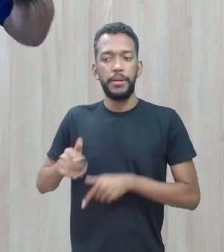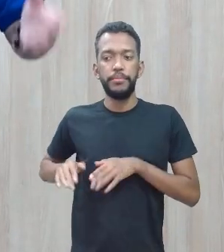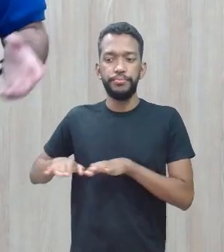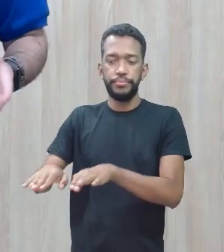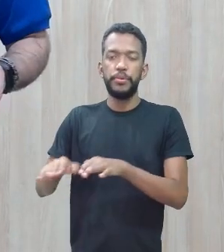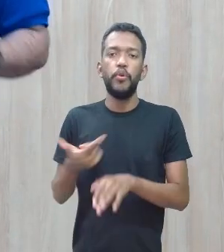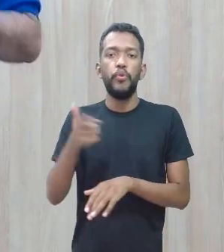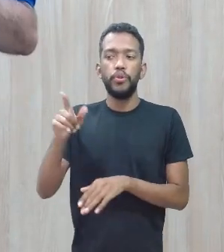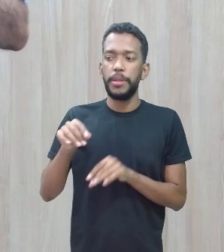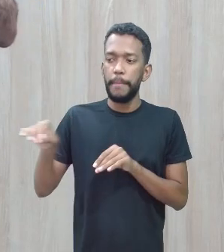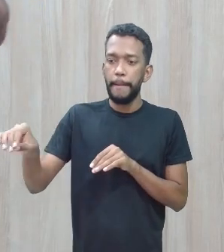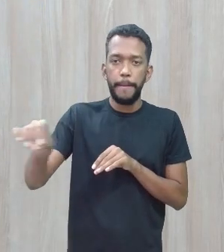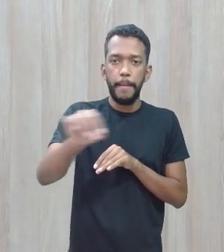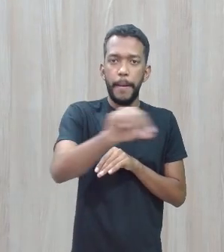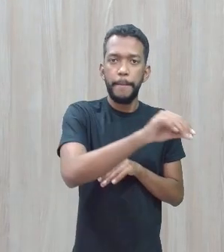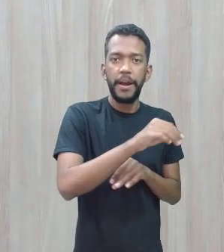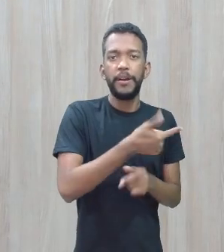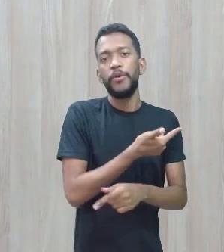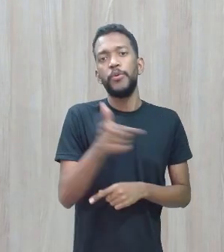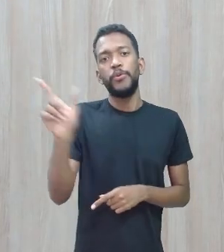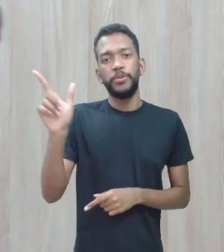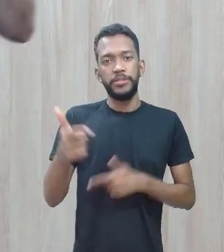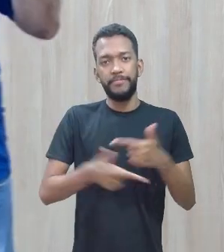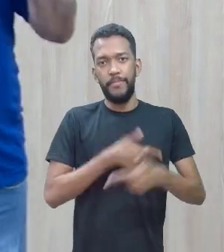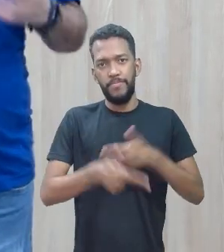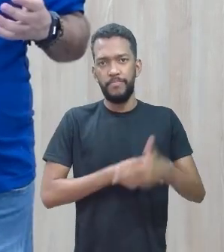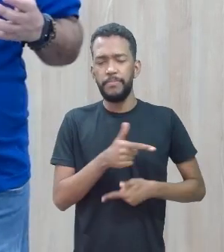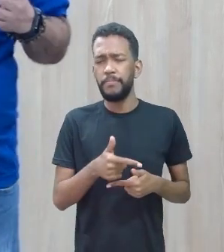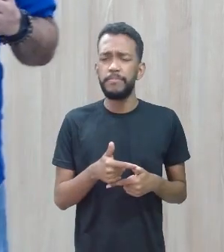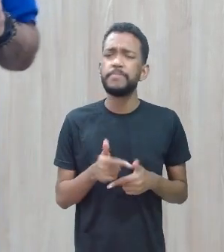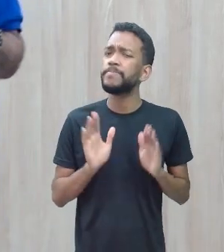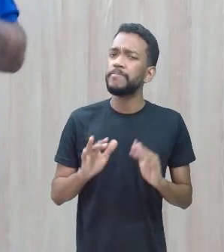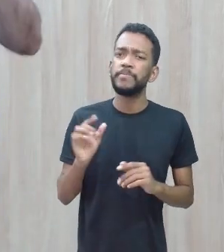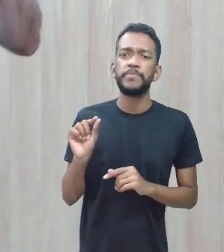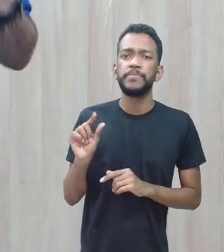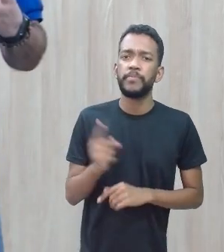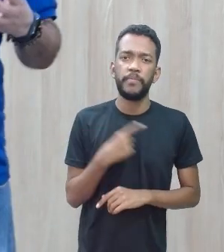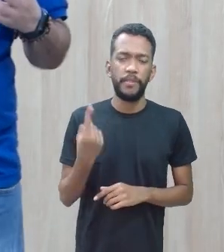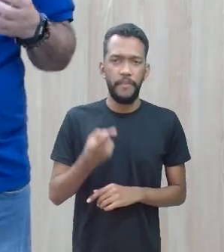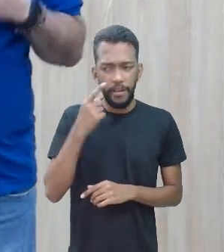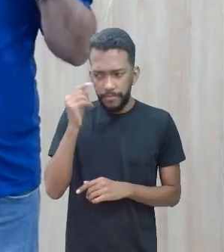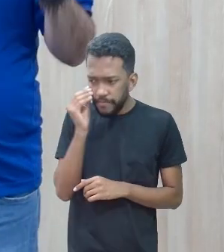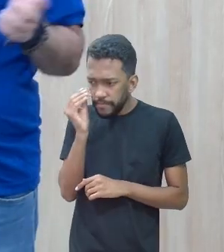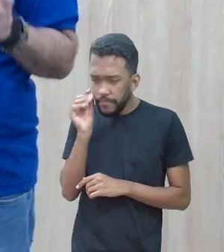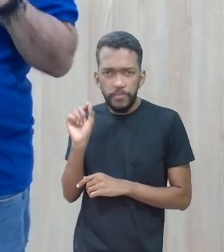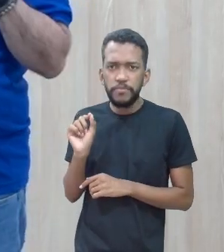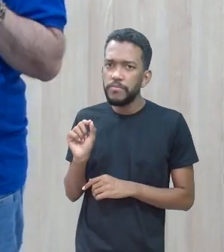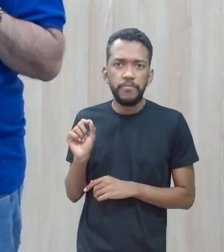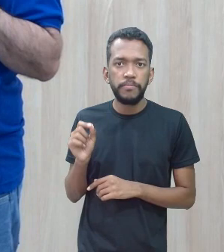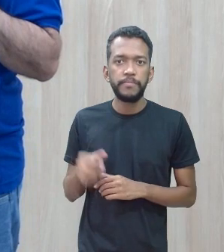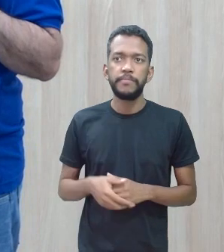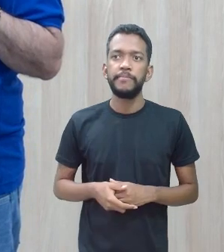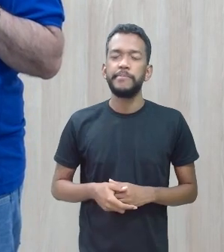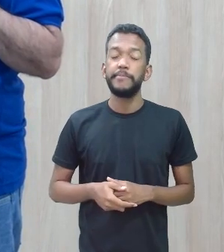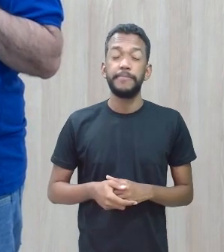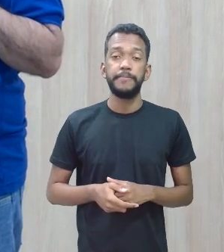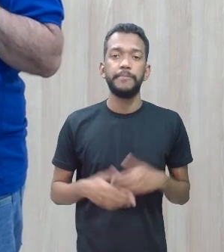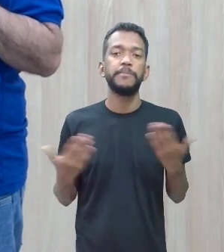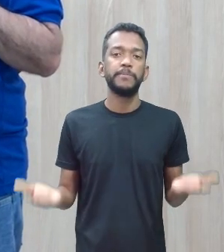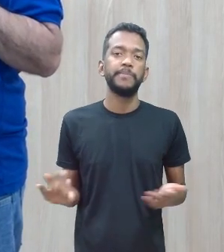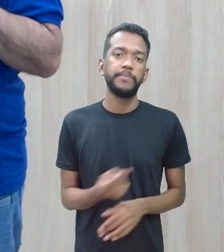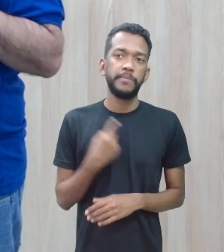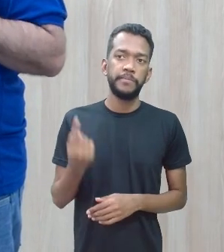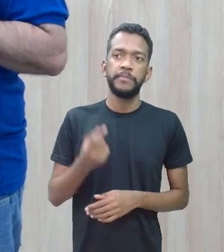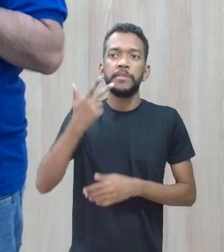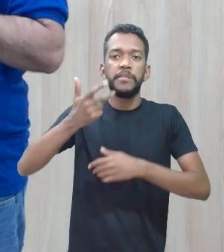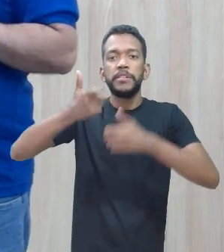eram distribuídas em outras atividades. O que é que a gente vai observar aqui? Primeira coisa, quando a gente